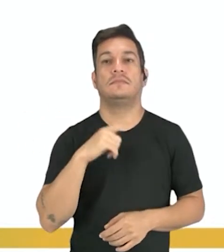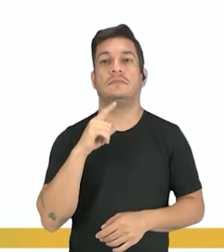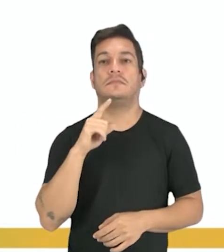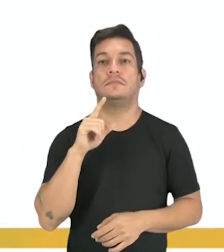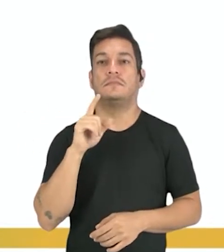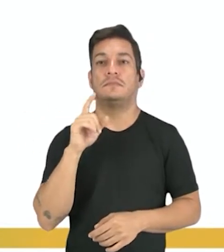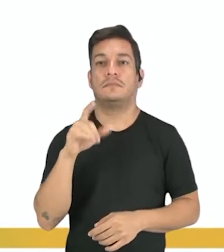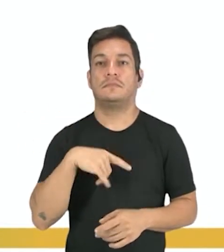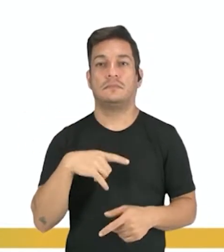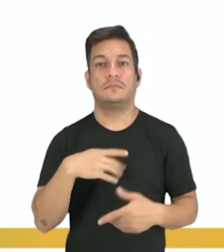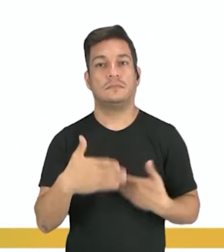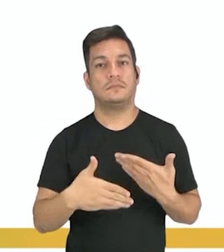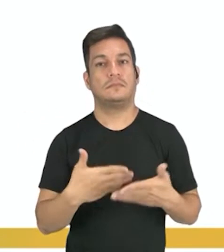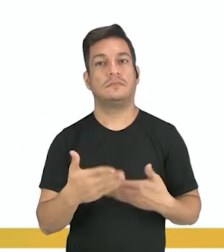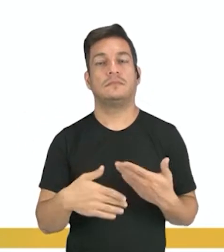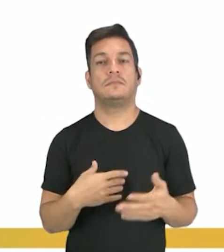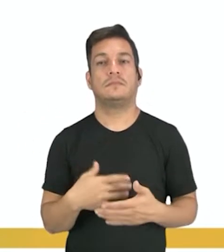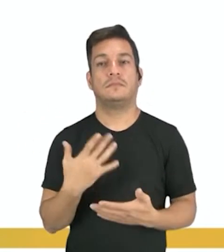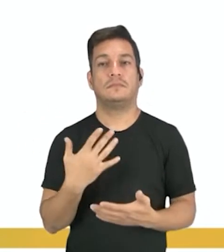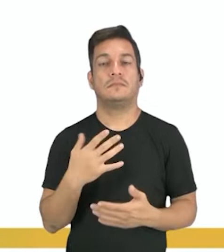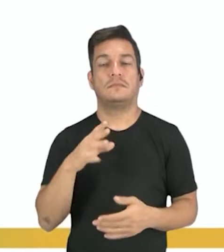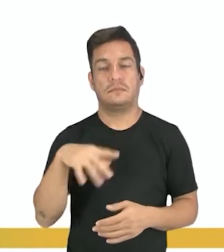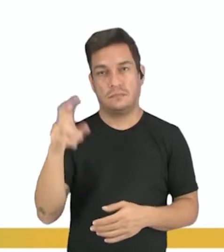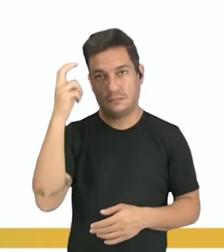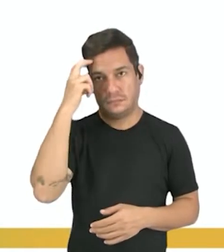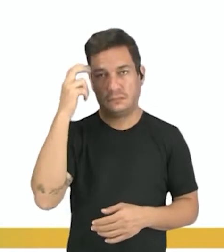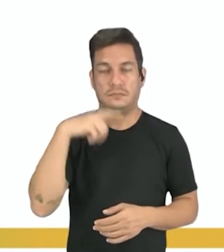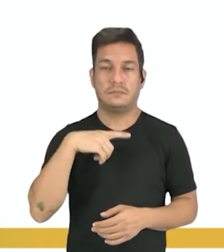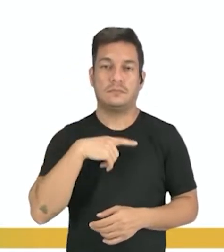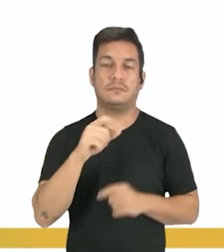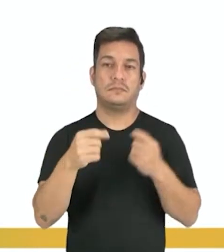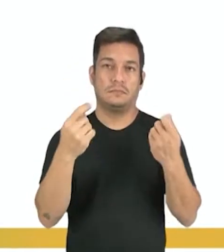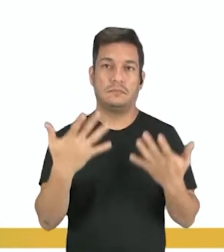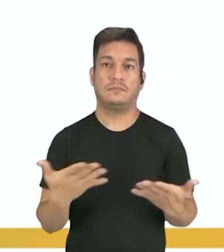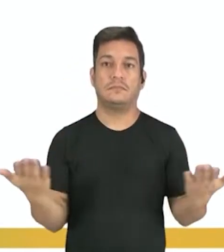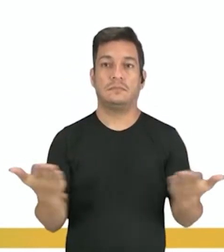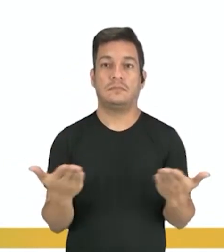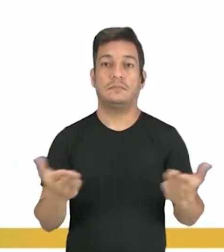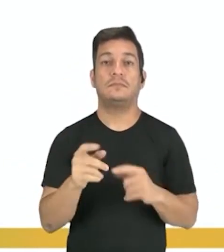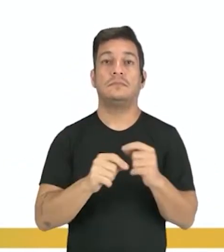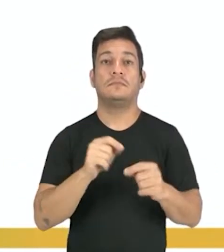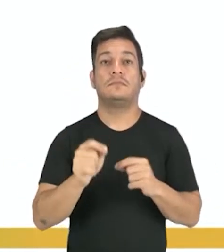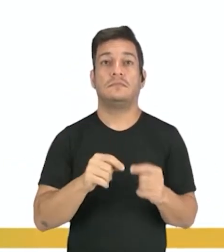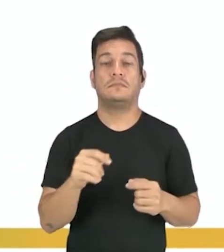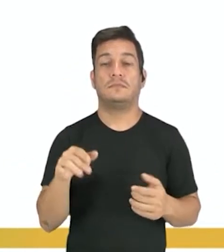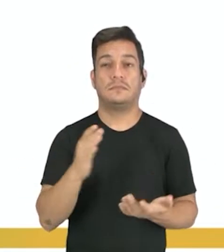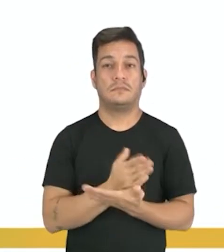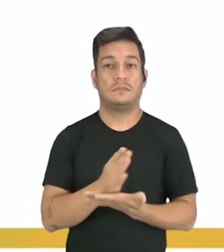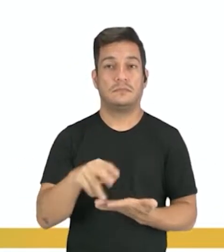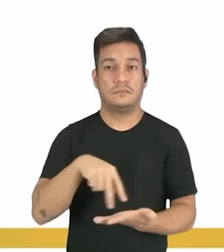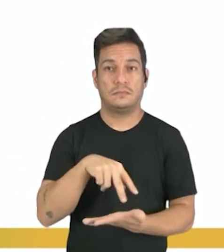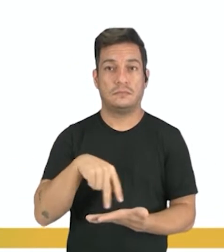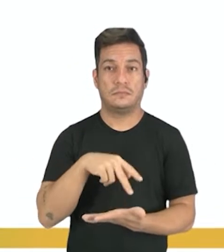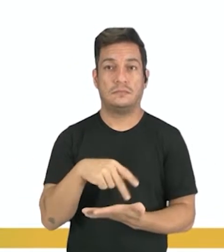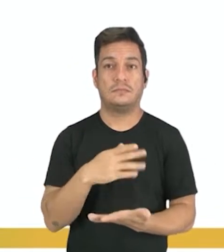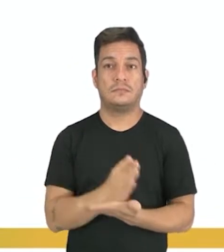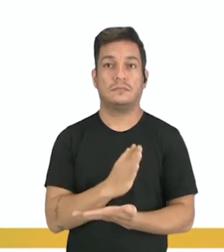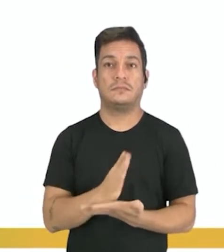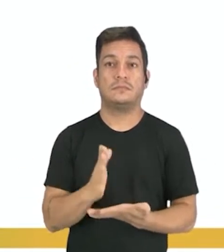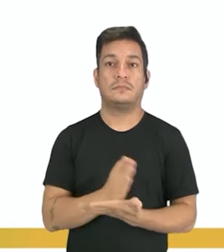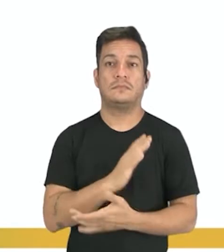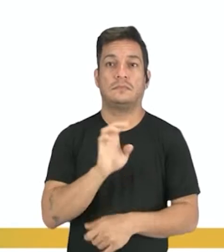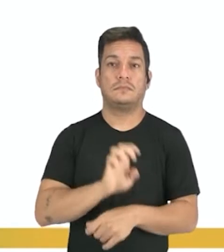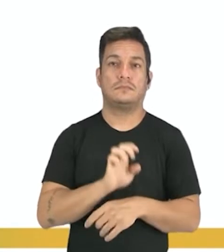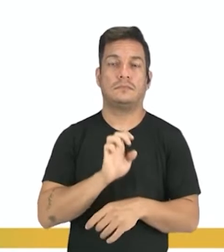a gente foi é agregando as culturas Então a gente vai falar um pouquinho agora sobre algumas danças de alguns de